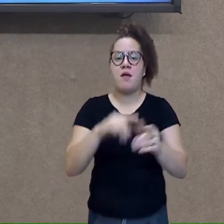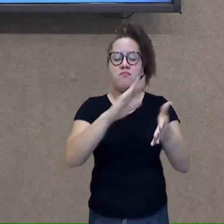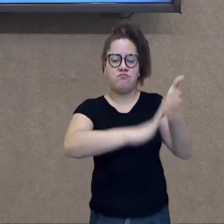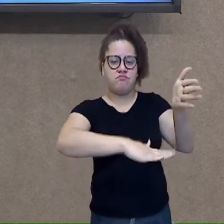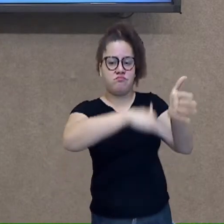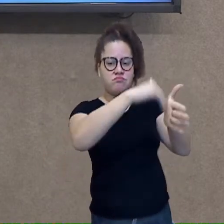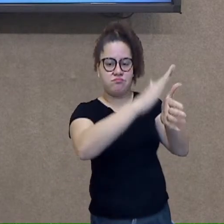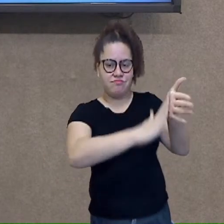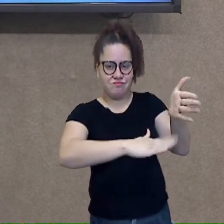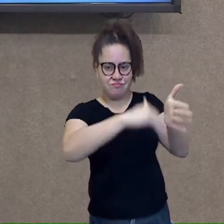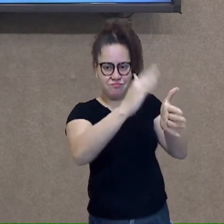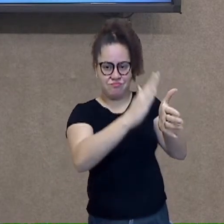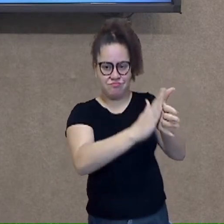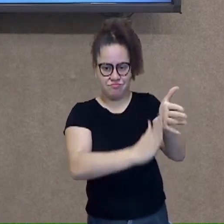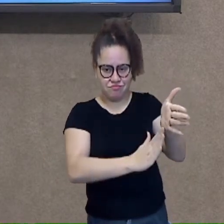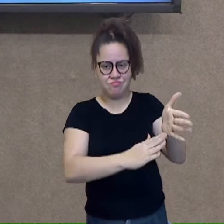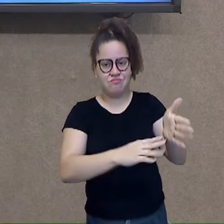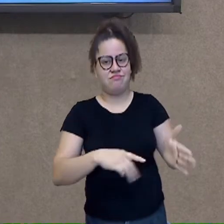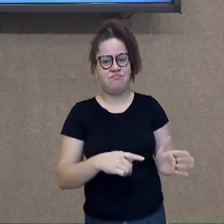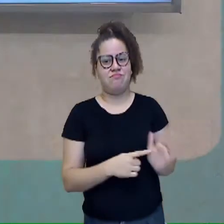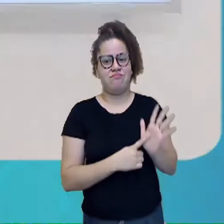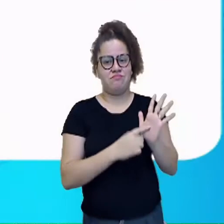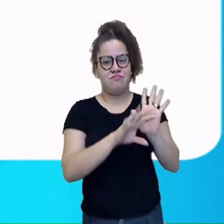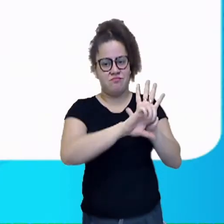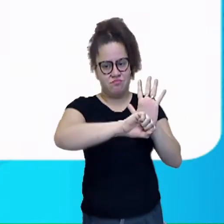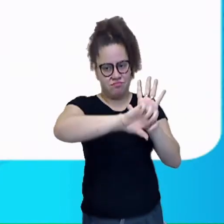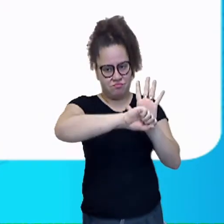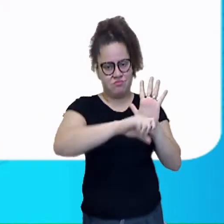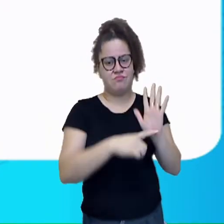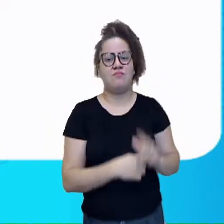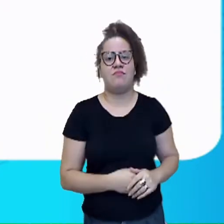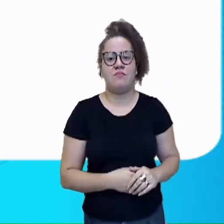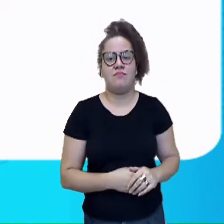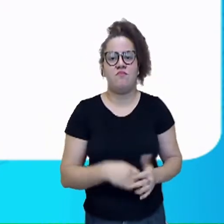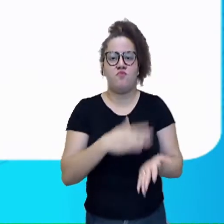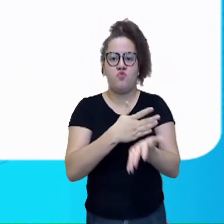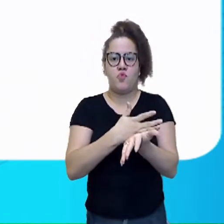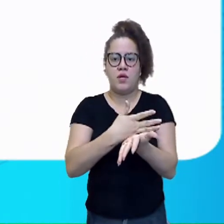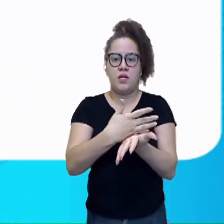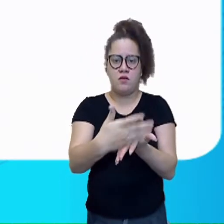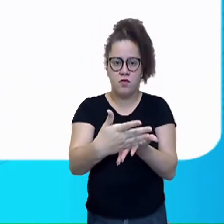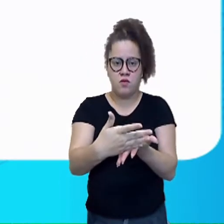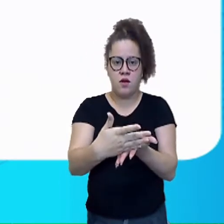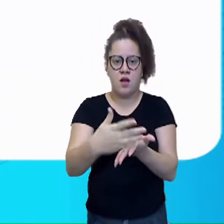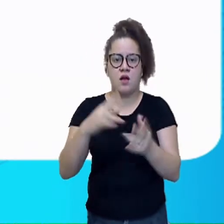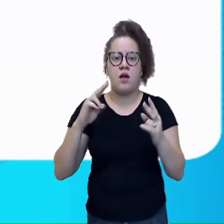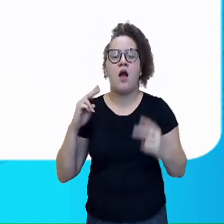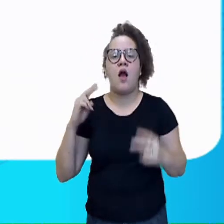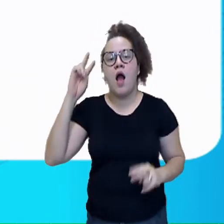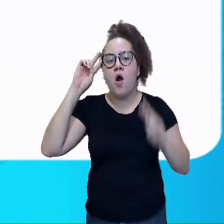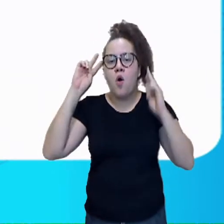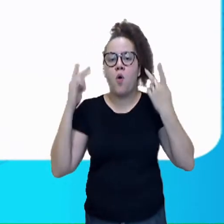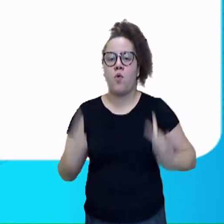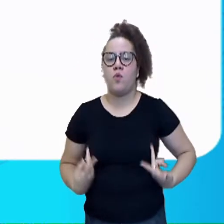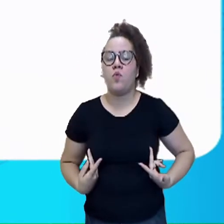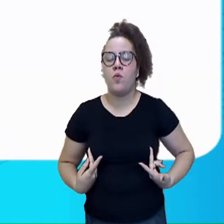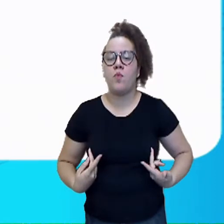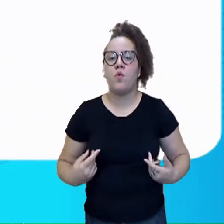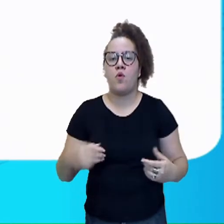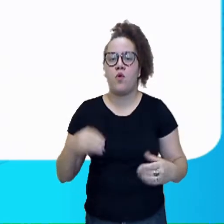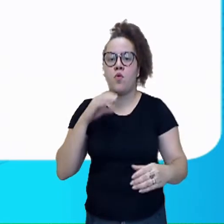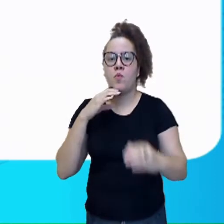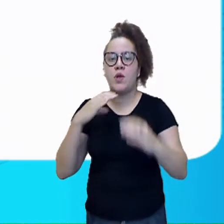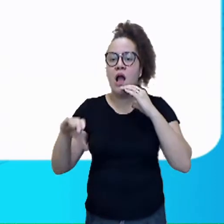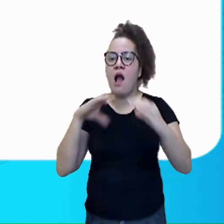rupestres, como está aí no slide que vamos ver agora. De início, o homem se comunicava através de gestos